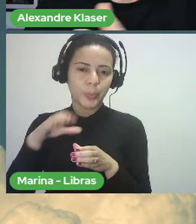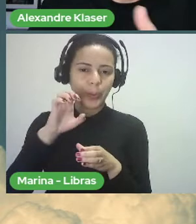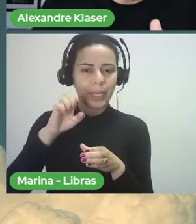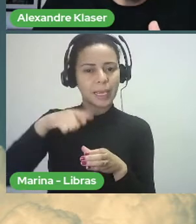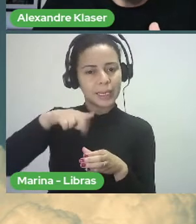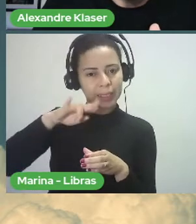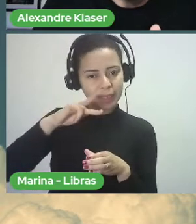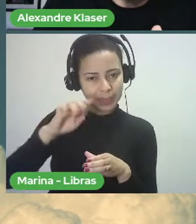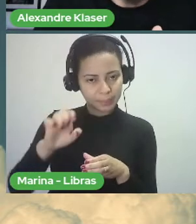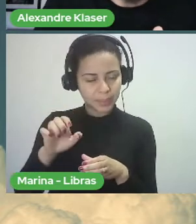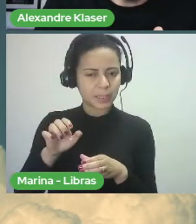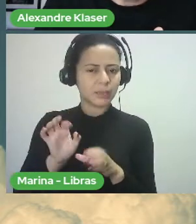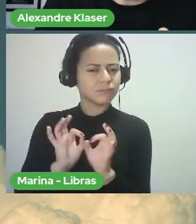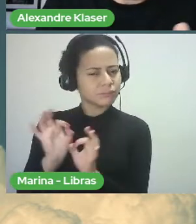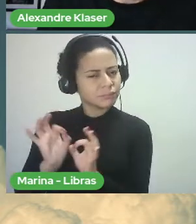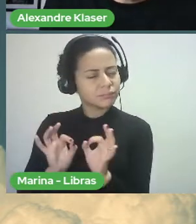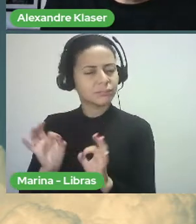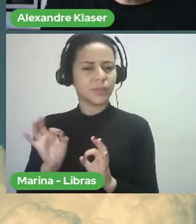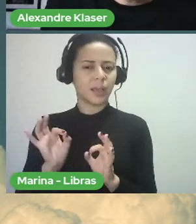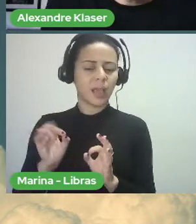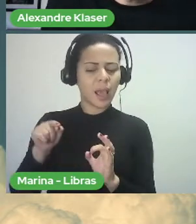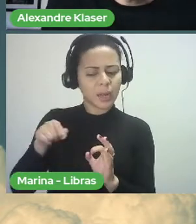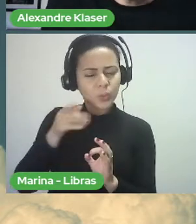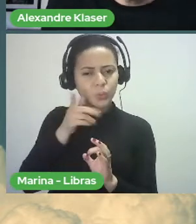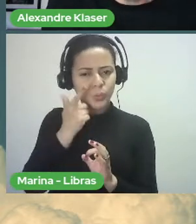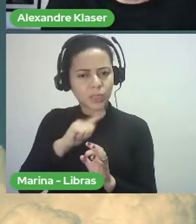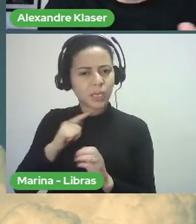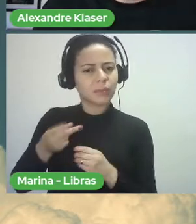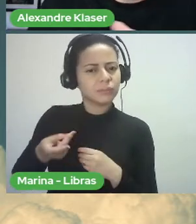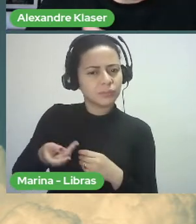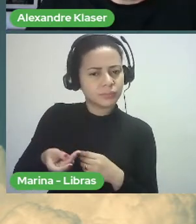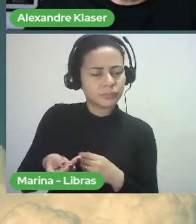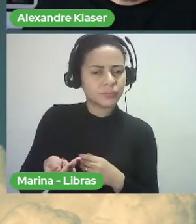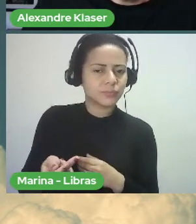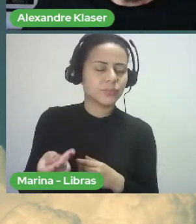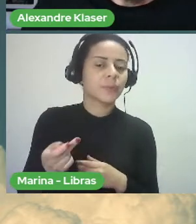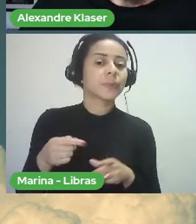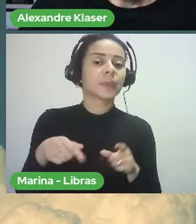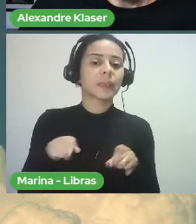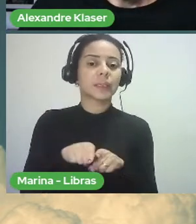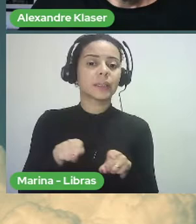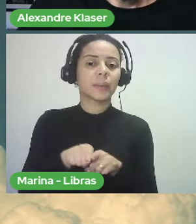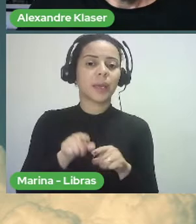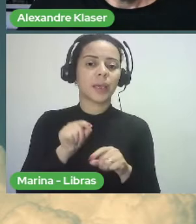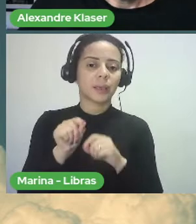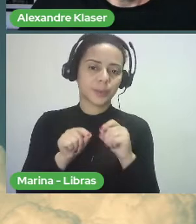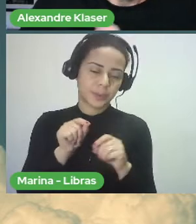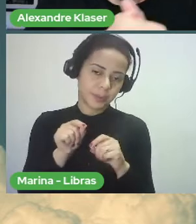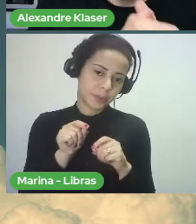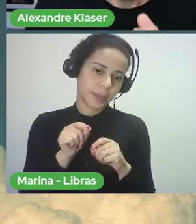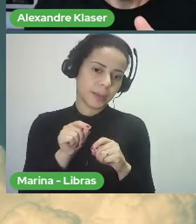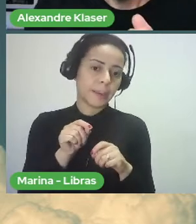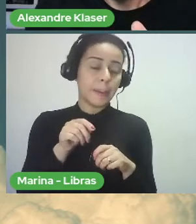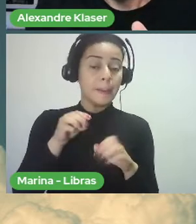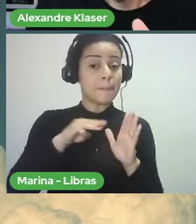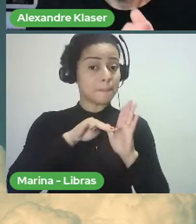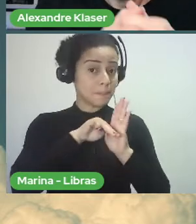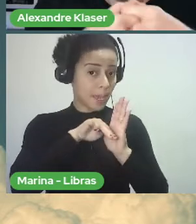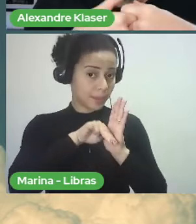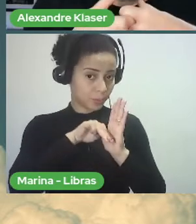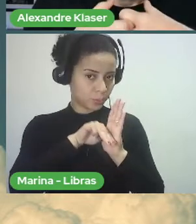produtos, ter vida longa, orientados à jornada dos usuários. Depois a gente quer mudar a metodologia, a gente quer garantir